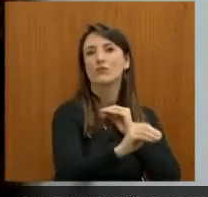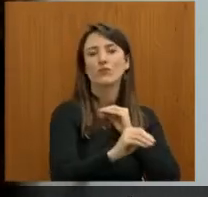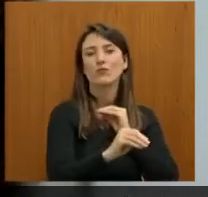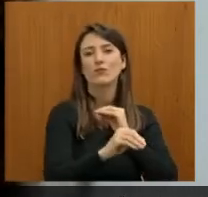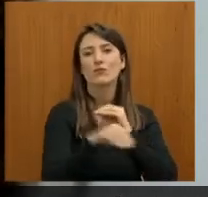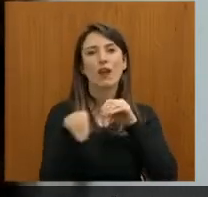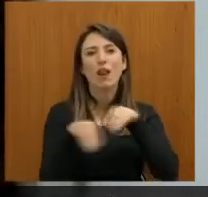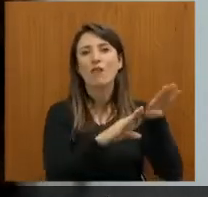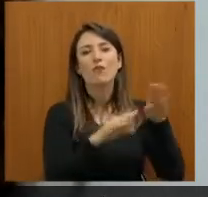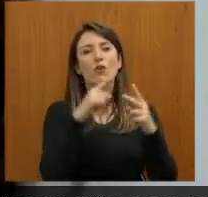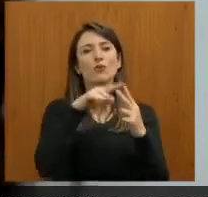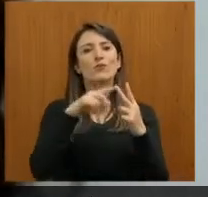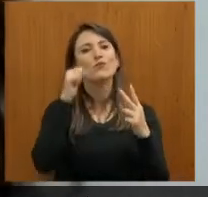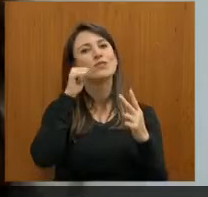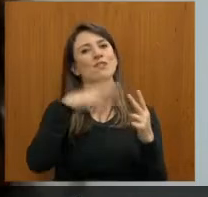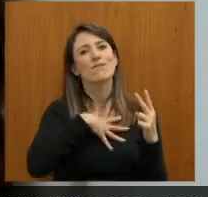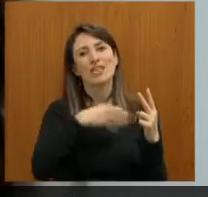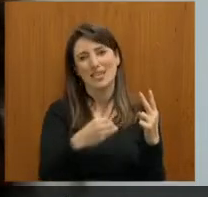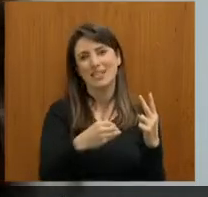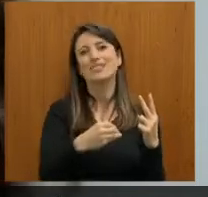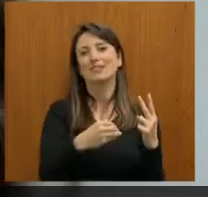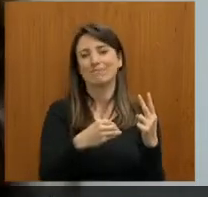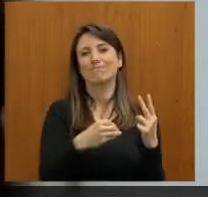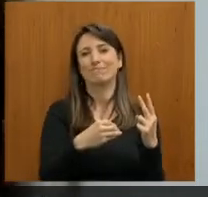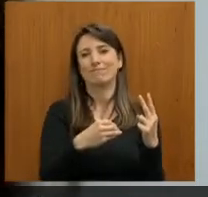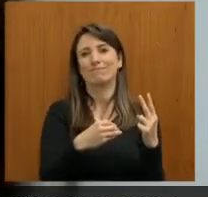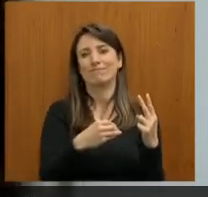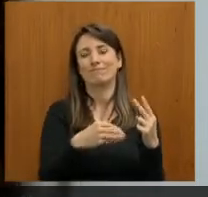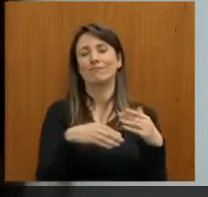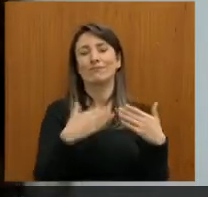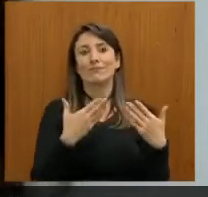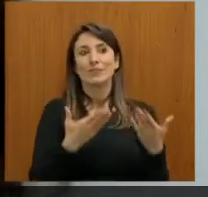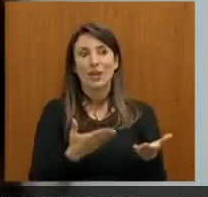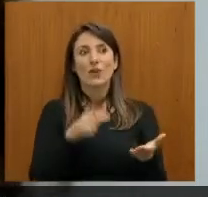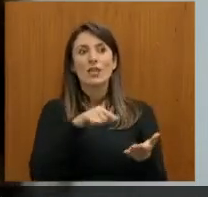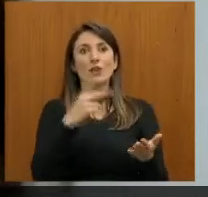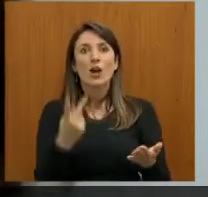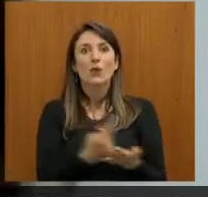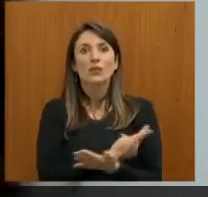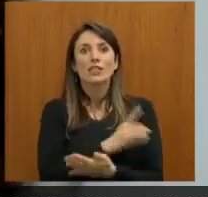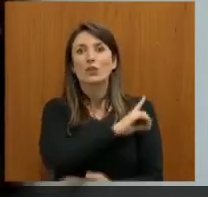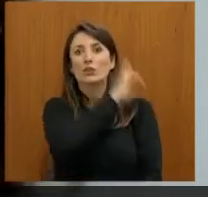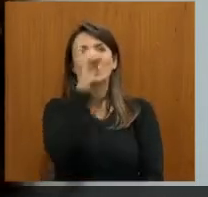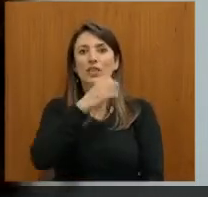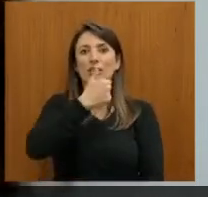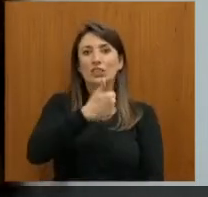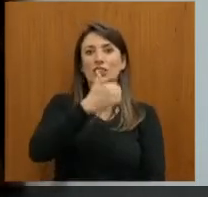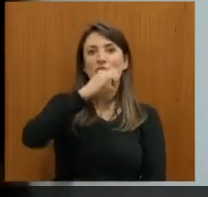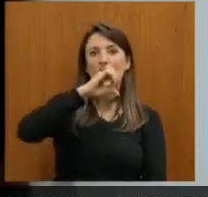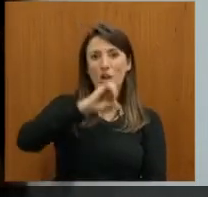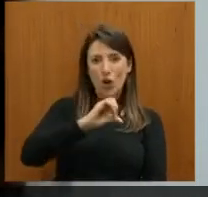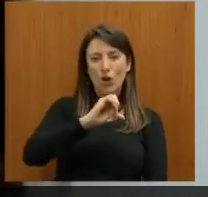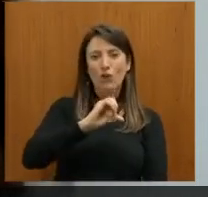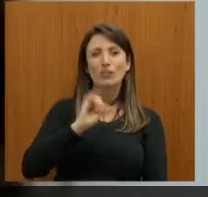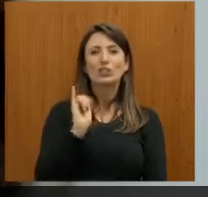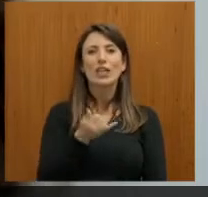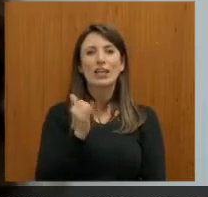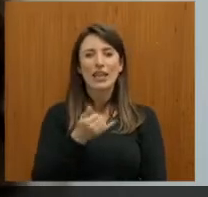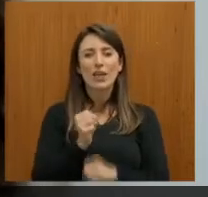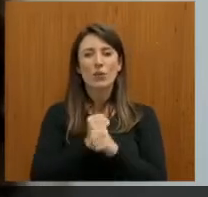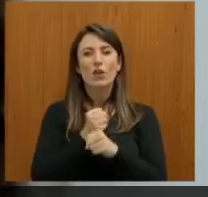tinha né Tem duas filhas e aí esse acontecimento foi no dia Dezenove de Janeiro de 2020